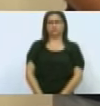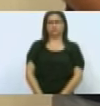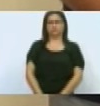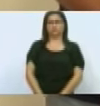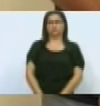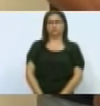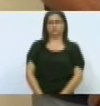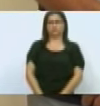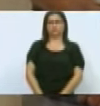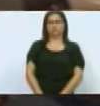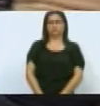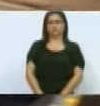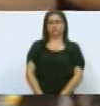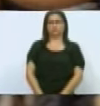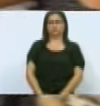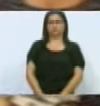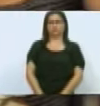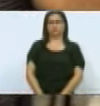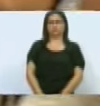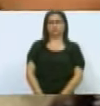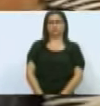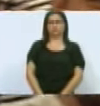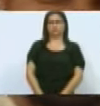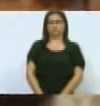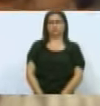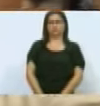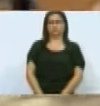muito feliz por vocês, amigos.